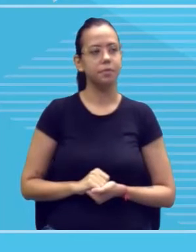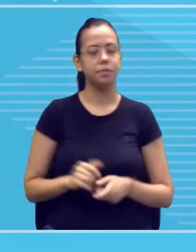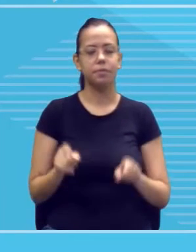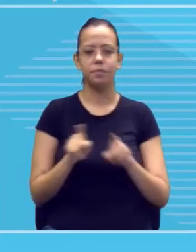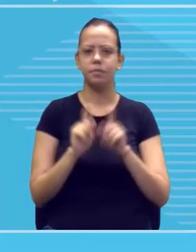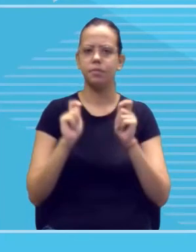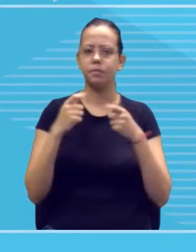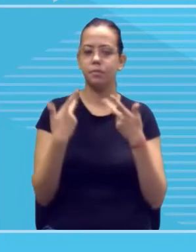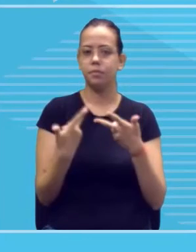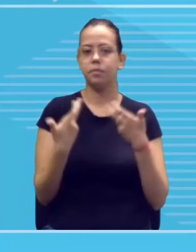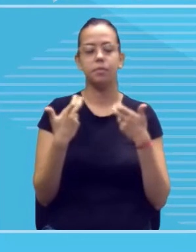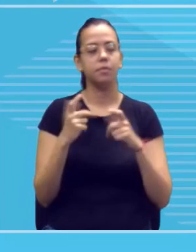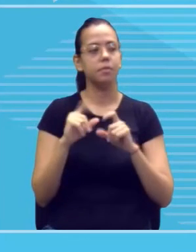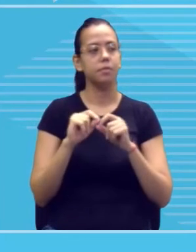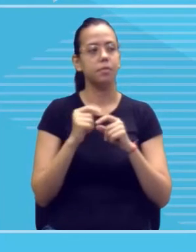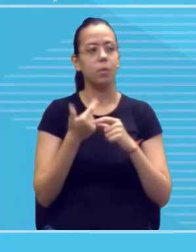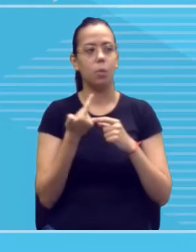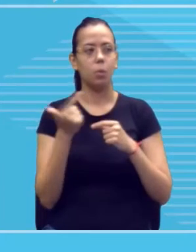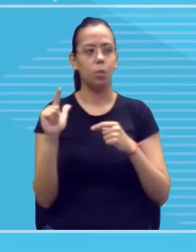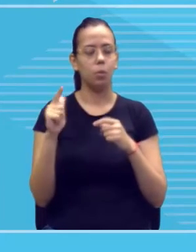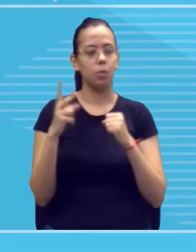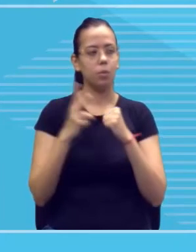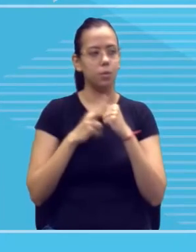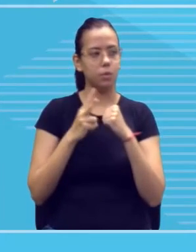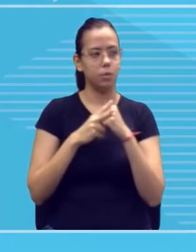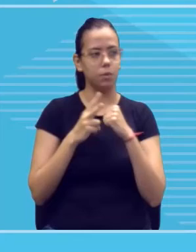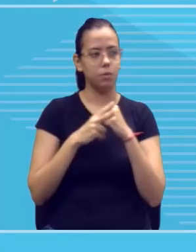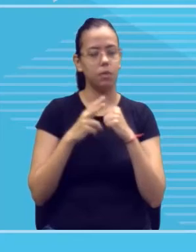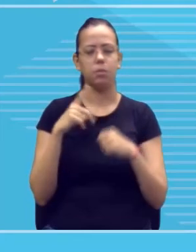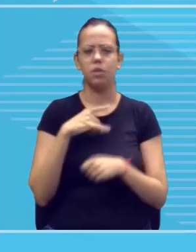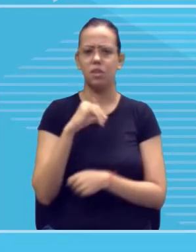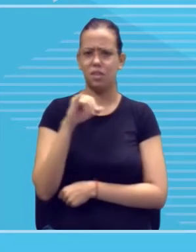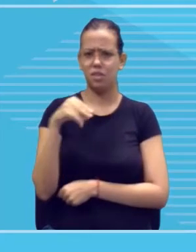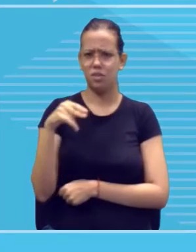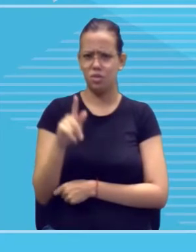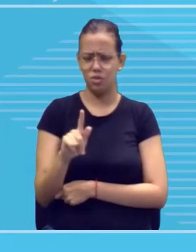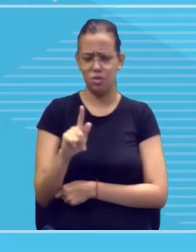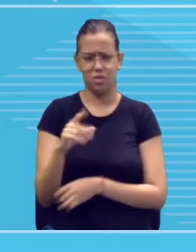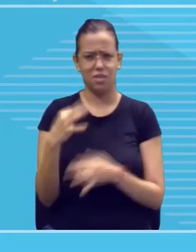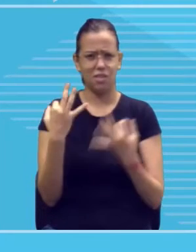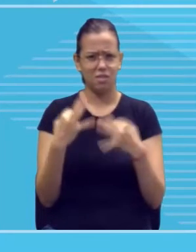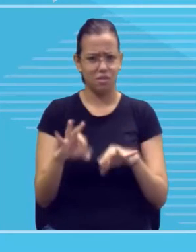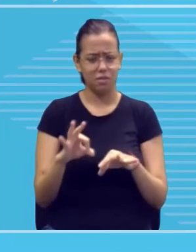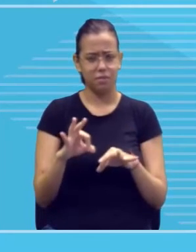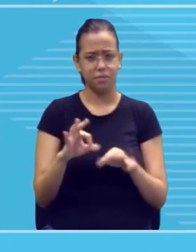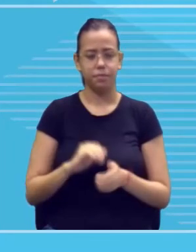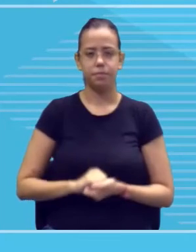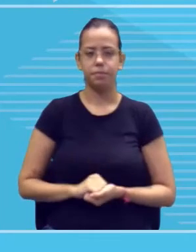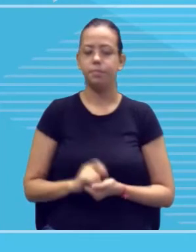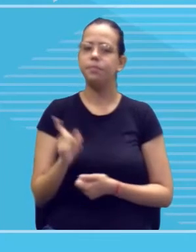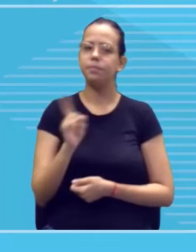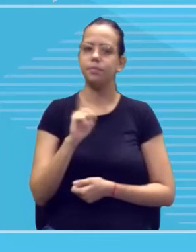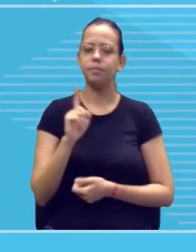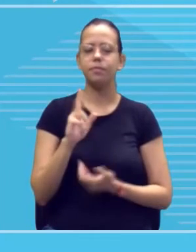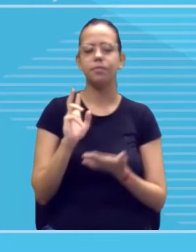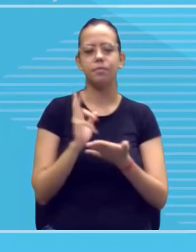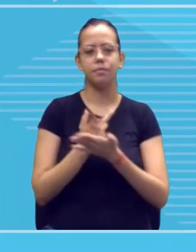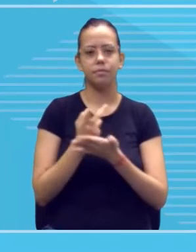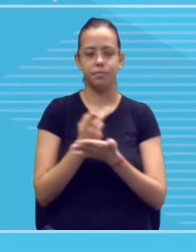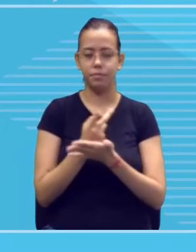você percebe que o próximo verbo Eita ver com NG Professor Tá certo isso não ah não